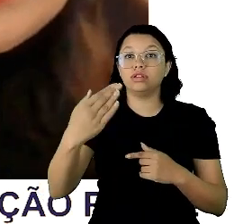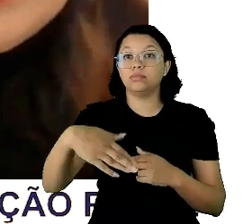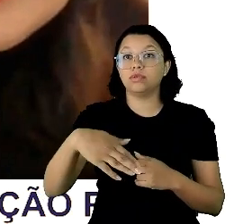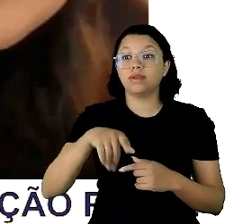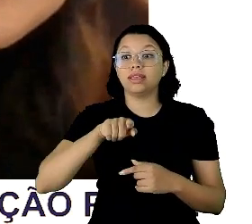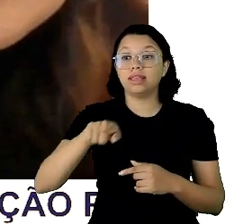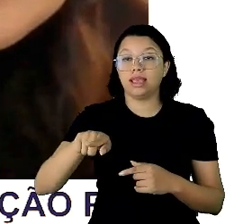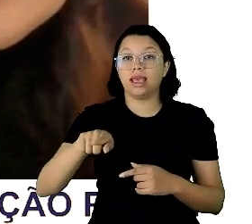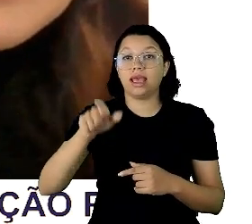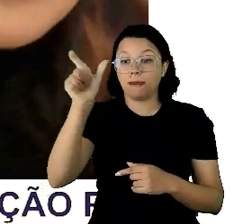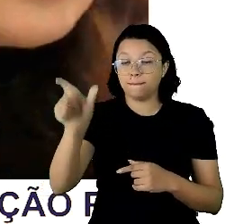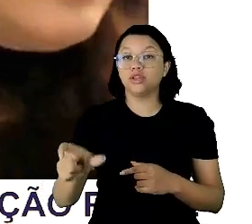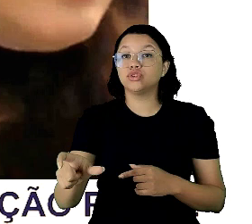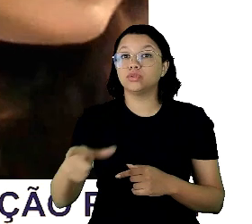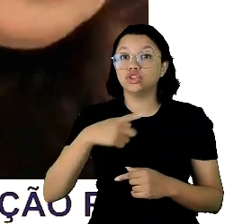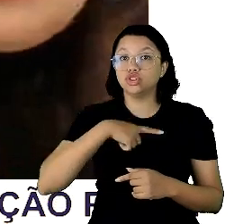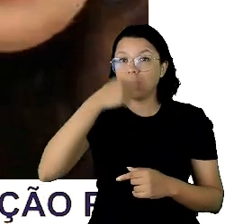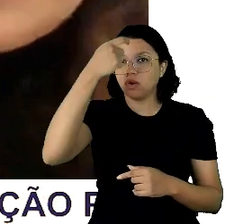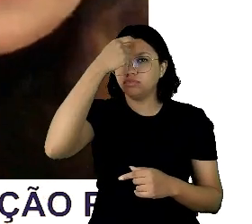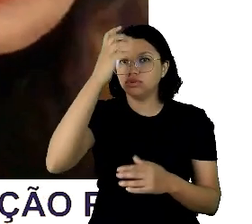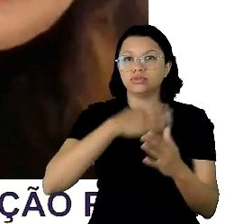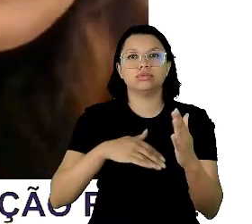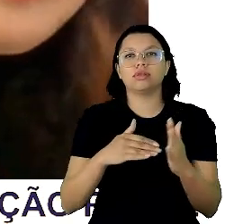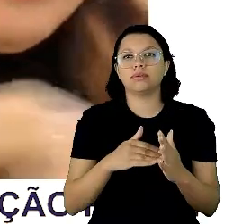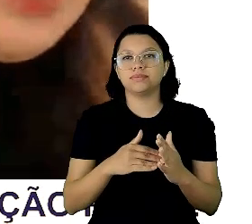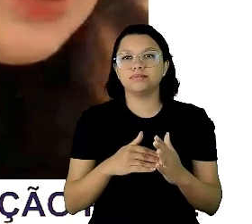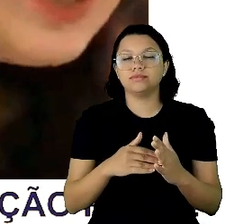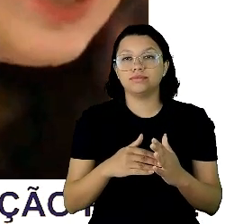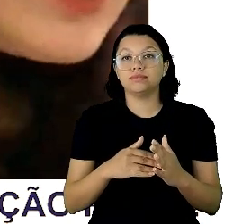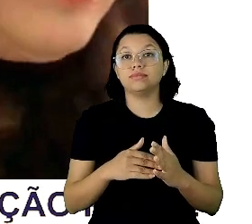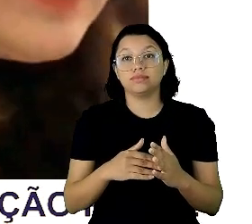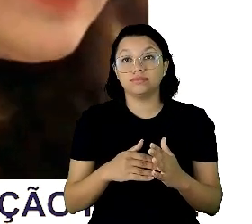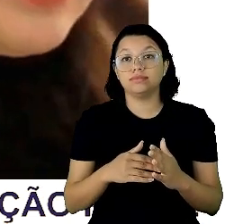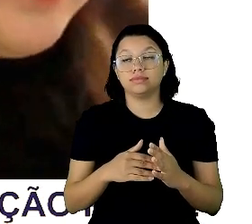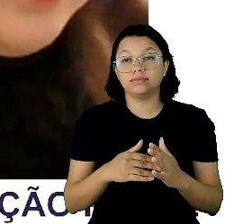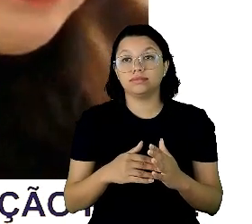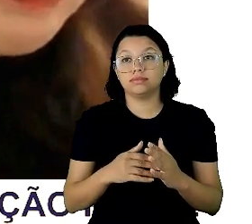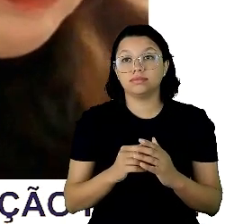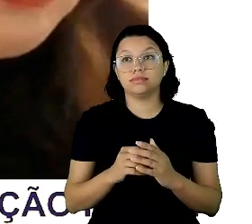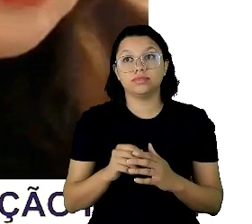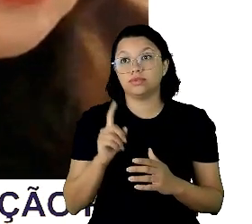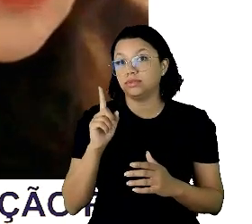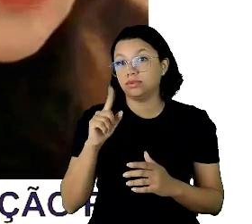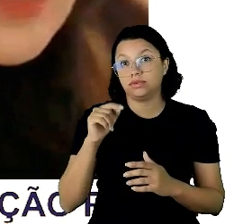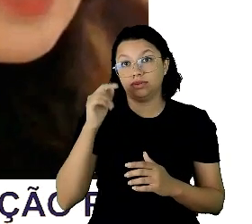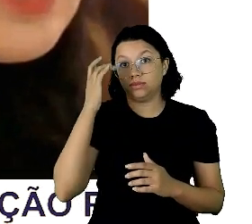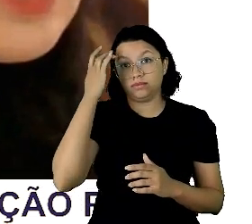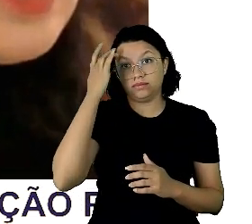plenamente consciente. Que pode ser que não seja fácil, né?